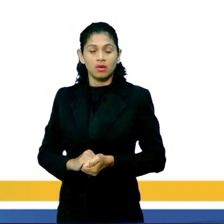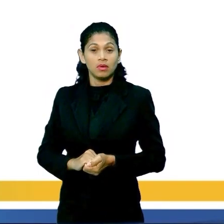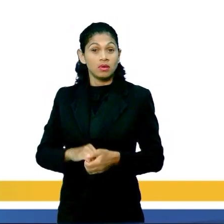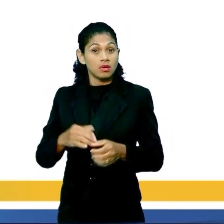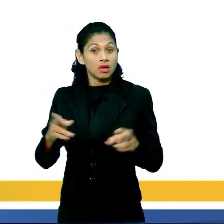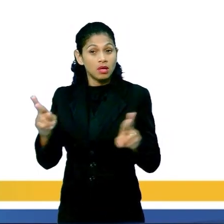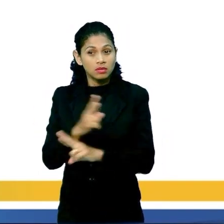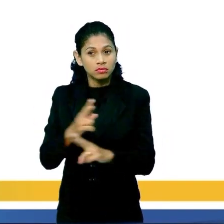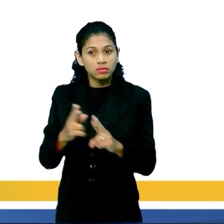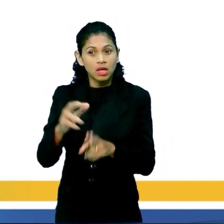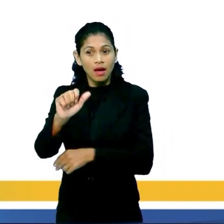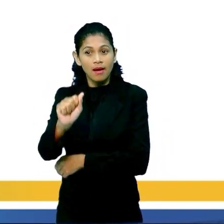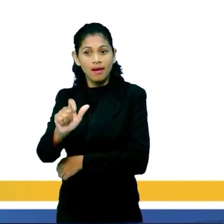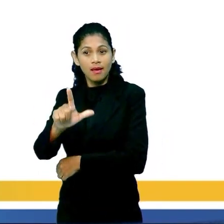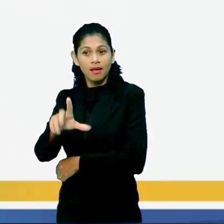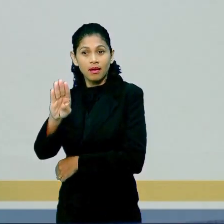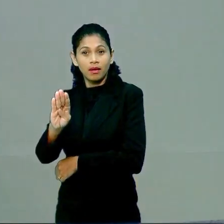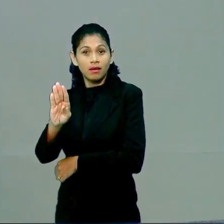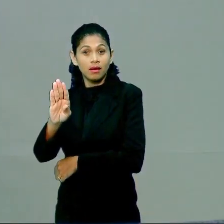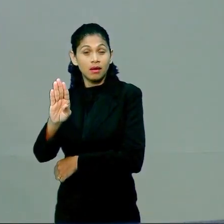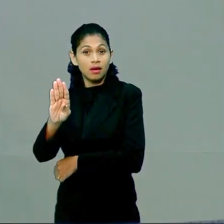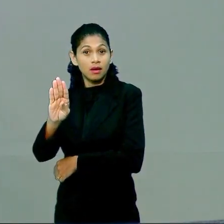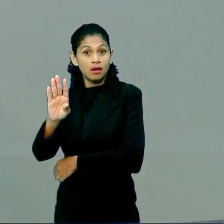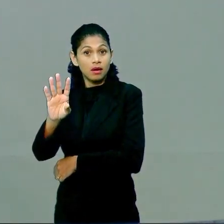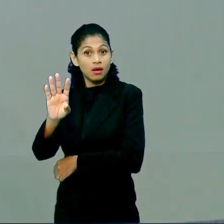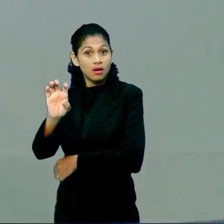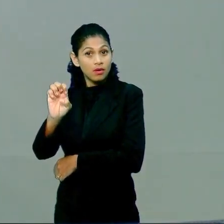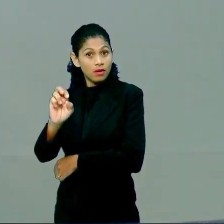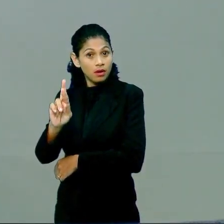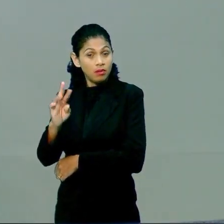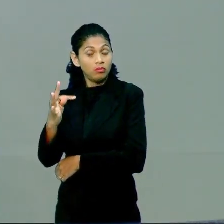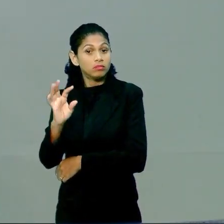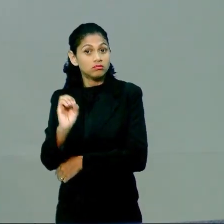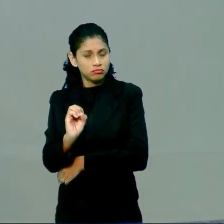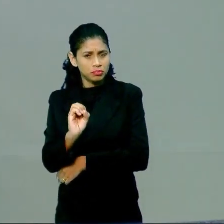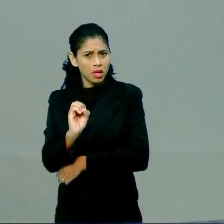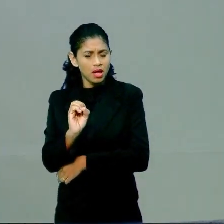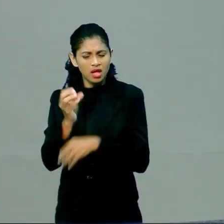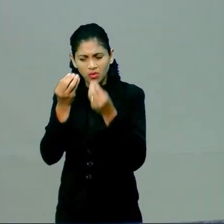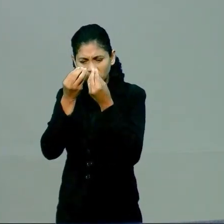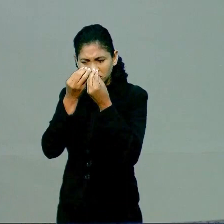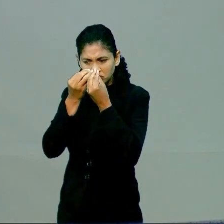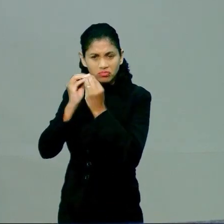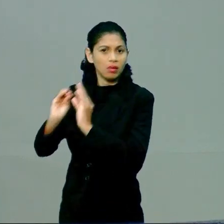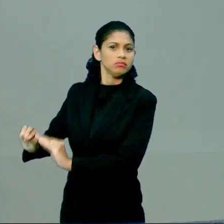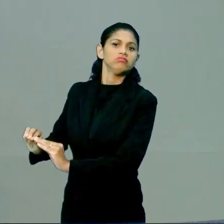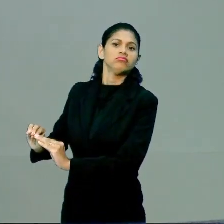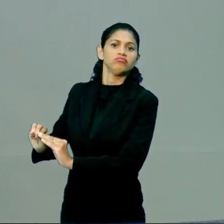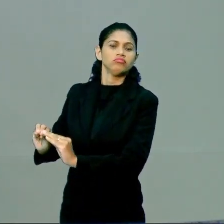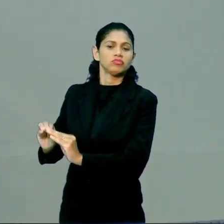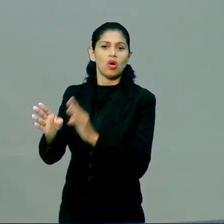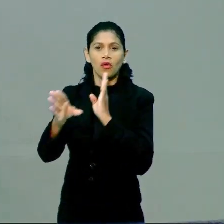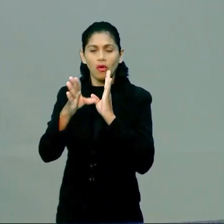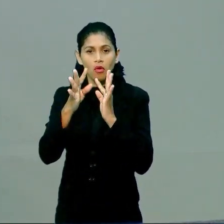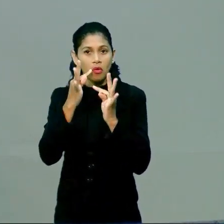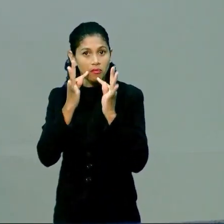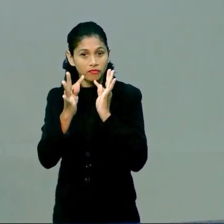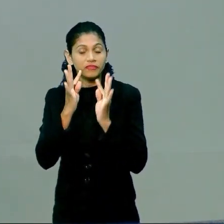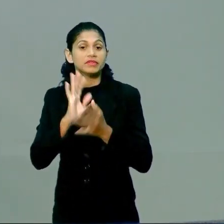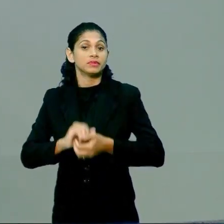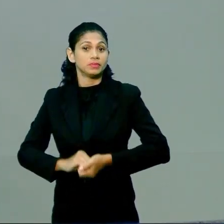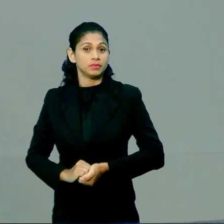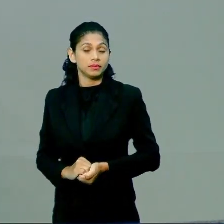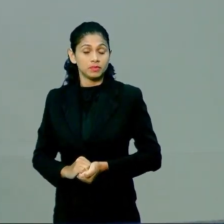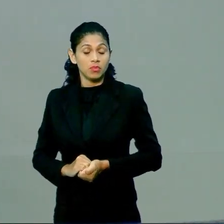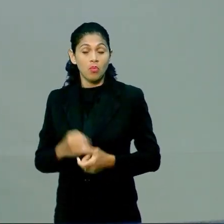ele quer saber o porqu né de Alberto aí o nome fictício ter abandonado o Facebook então o